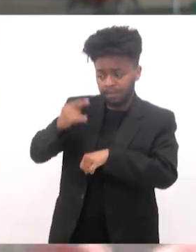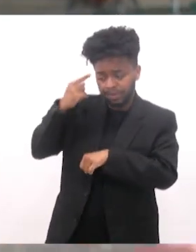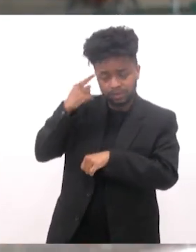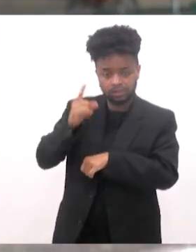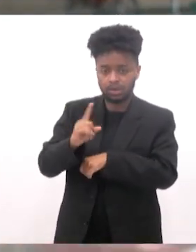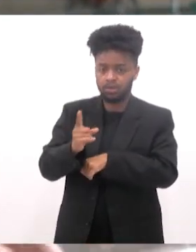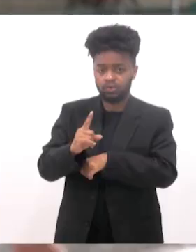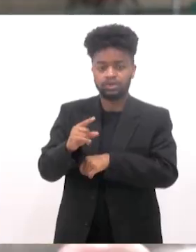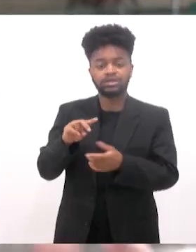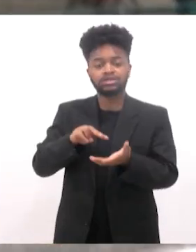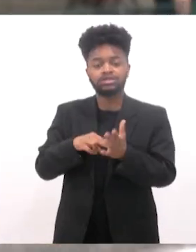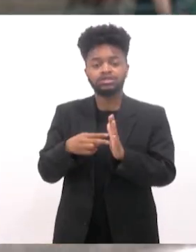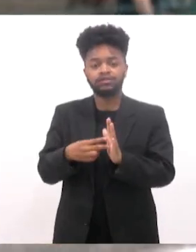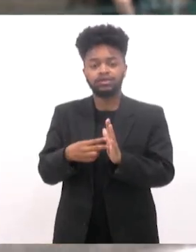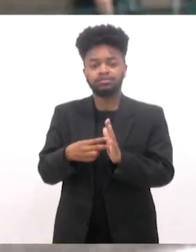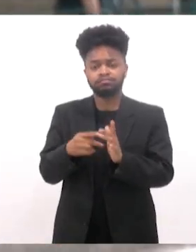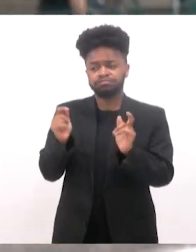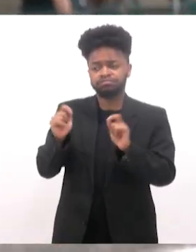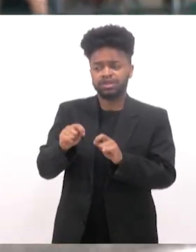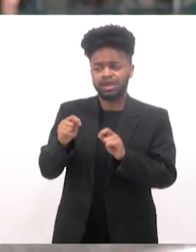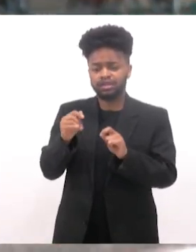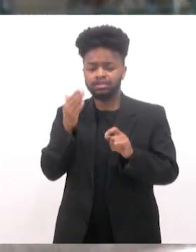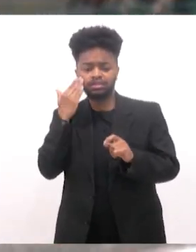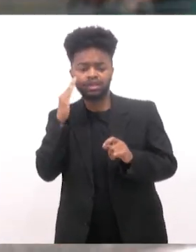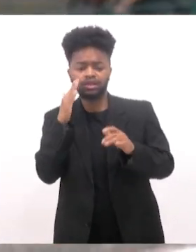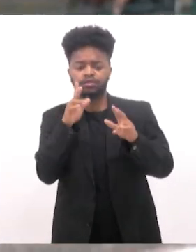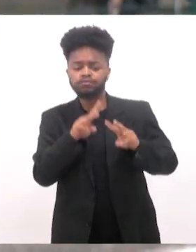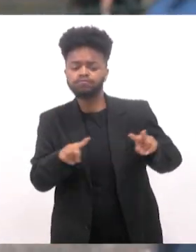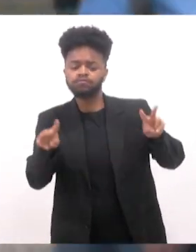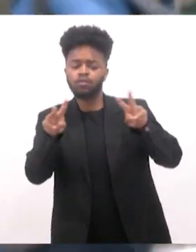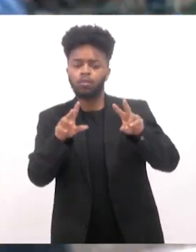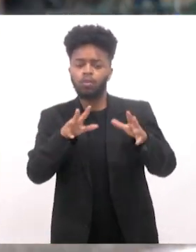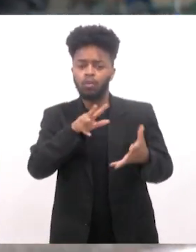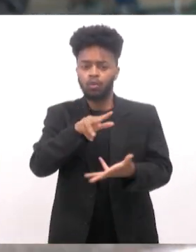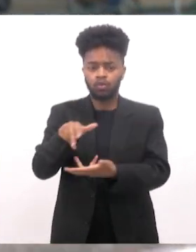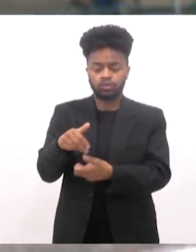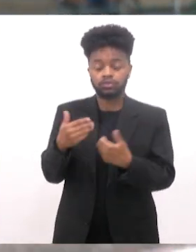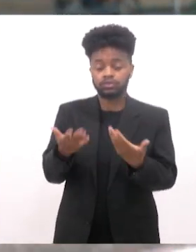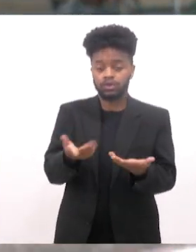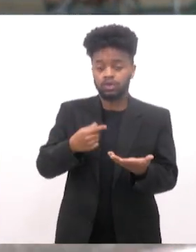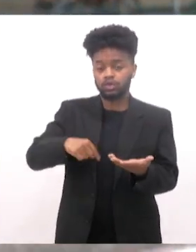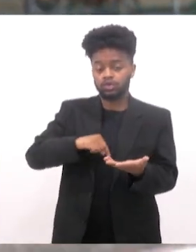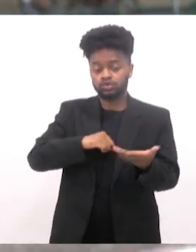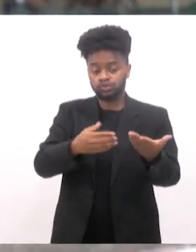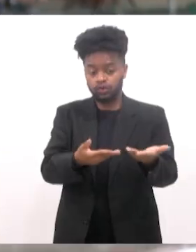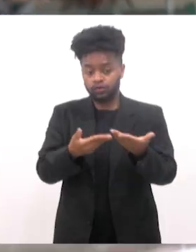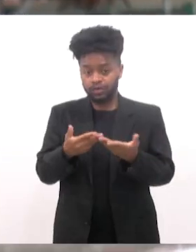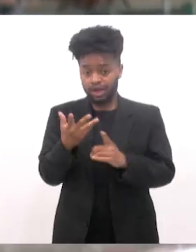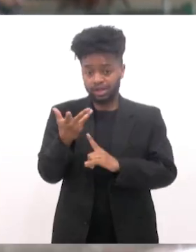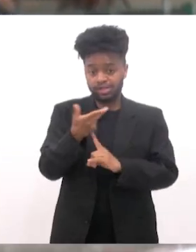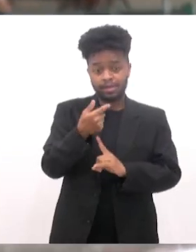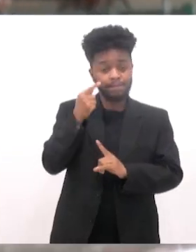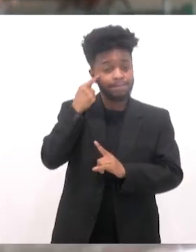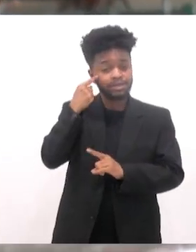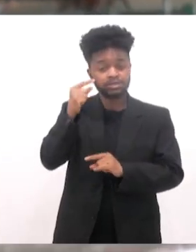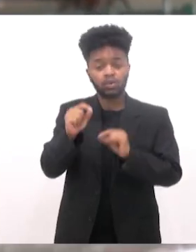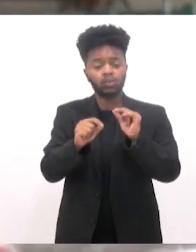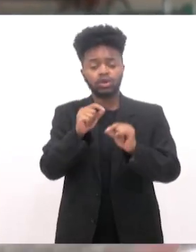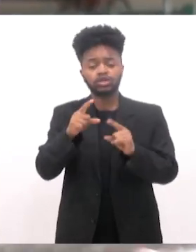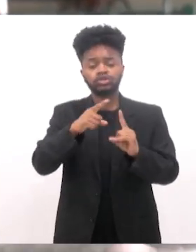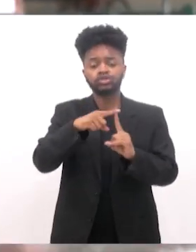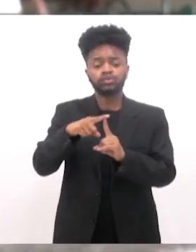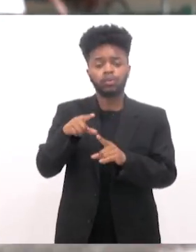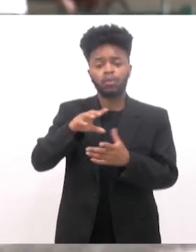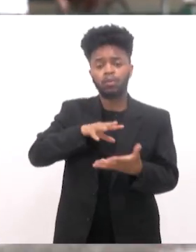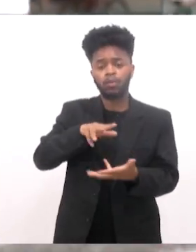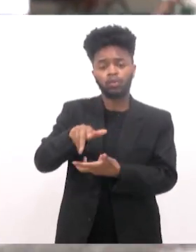pensamento é uma forma que você tem de filtrar o mundo. Então, nessa edição, a gente convida vários artistas a pensarem que filtro de mundo é esse, né? Como é